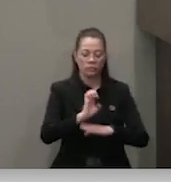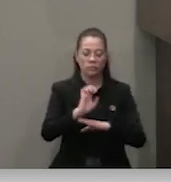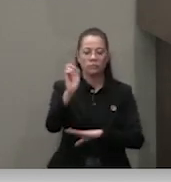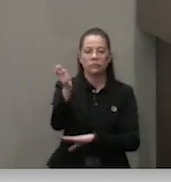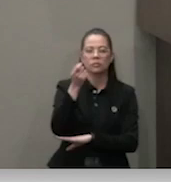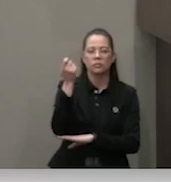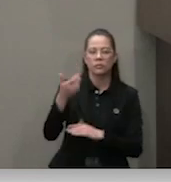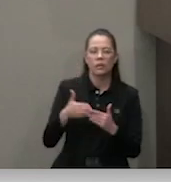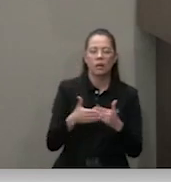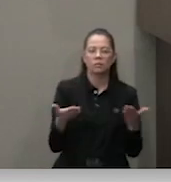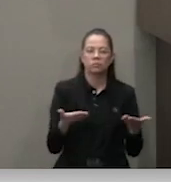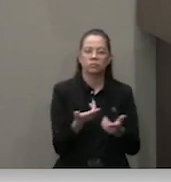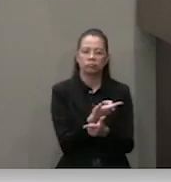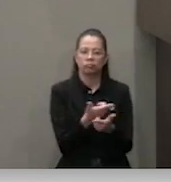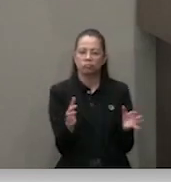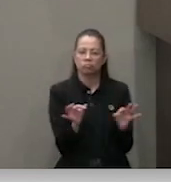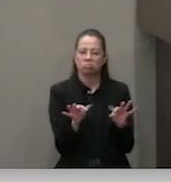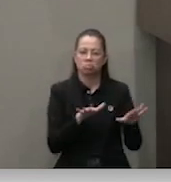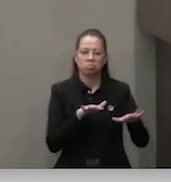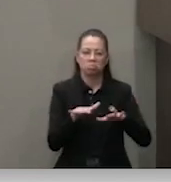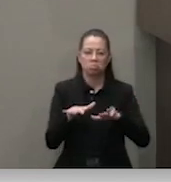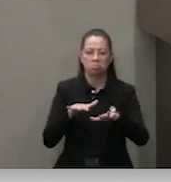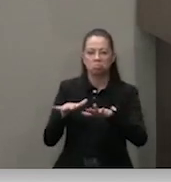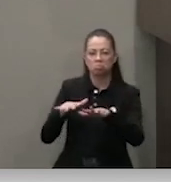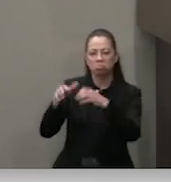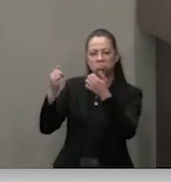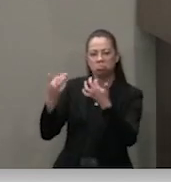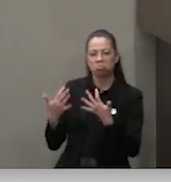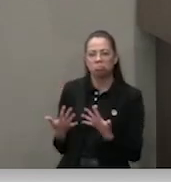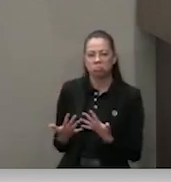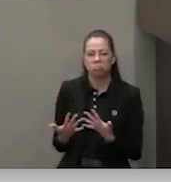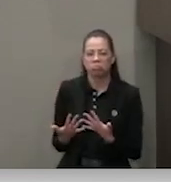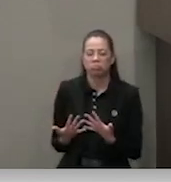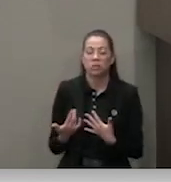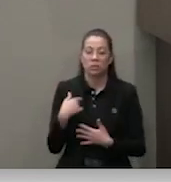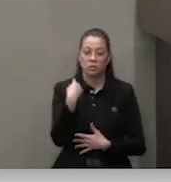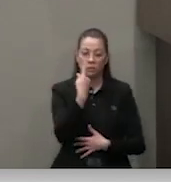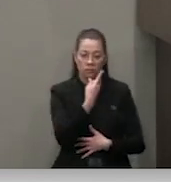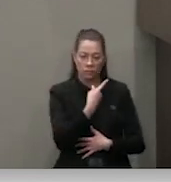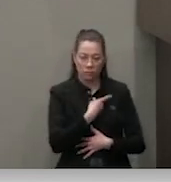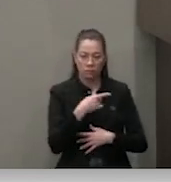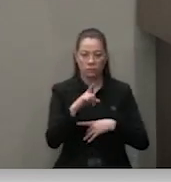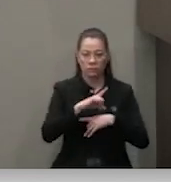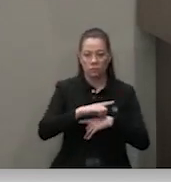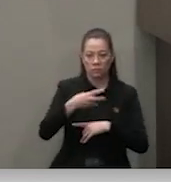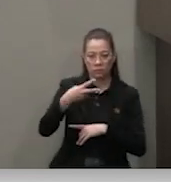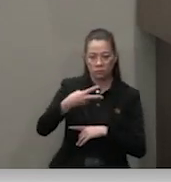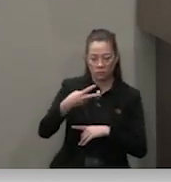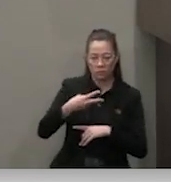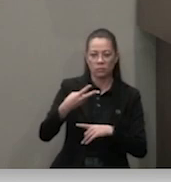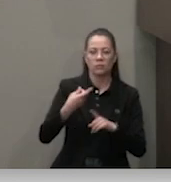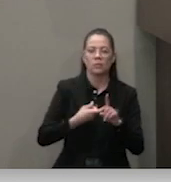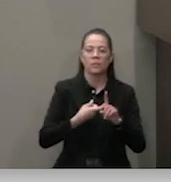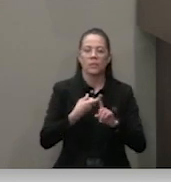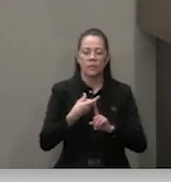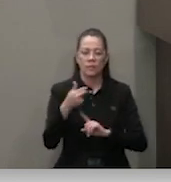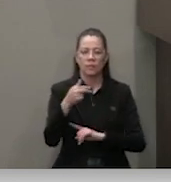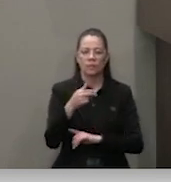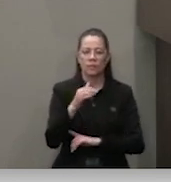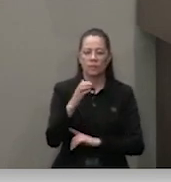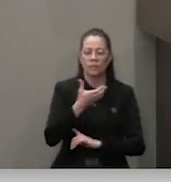Grande do Sul até hoje não teve uma movimentação perante isso estaremos no próximo dia 2 em Porto Alegre numa audiência